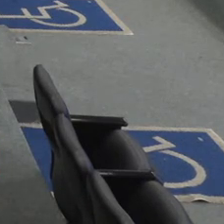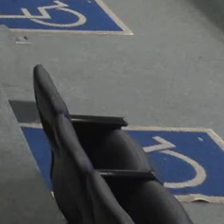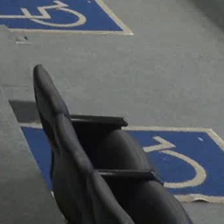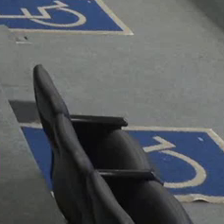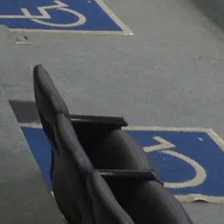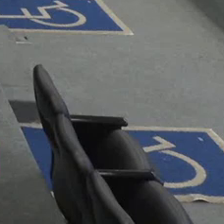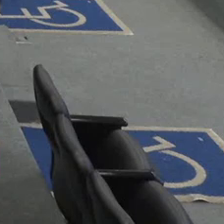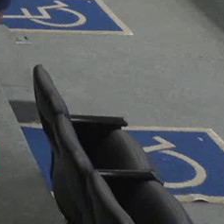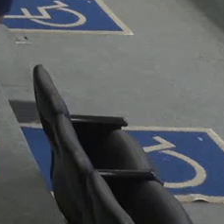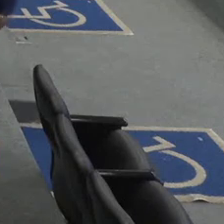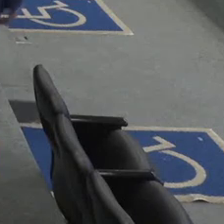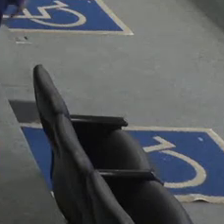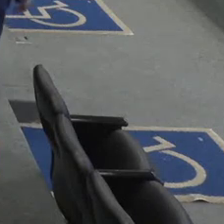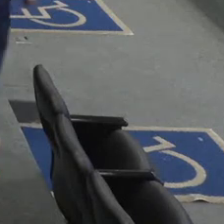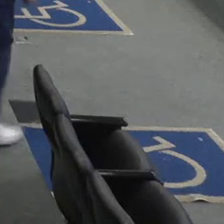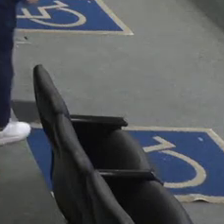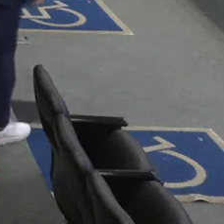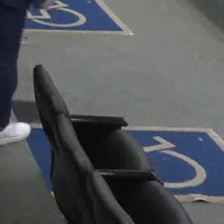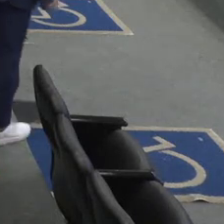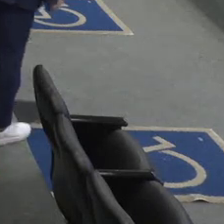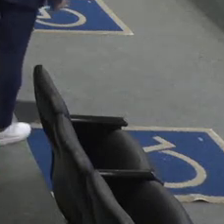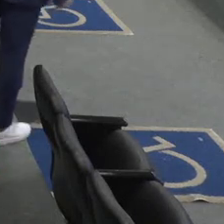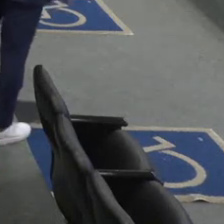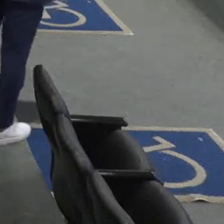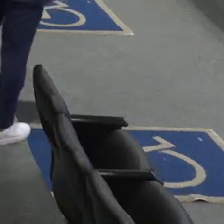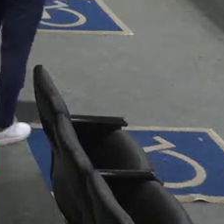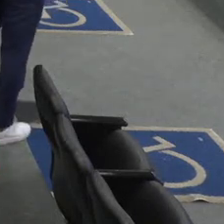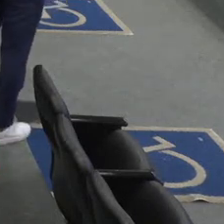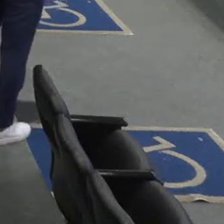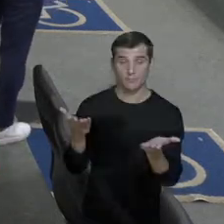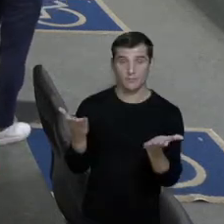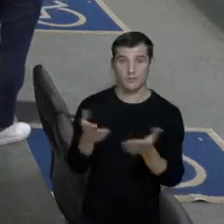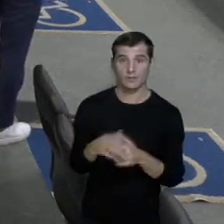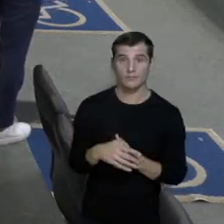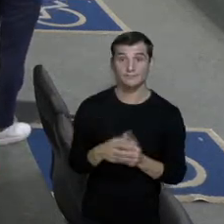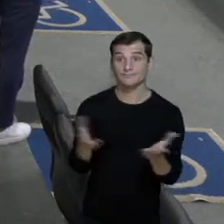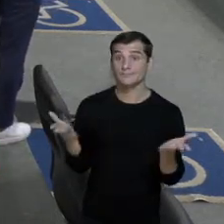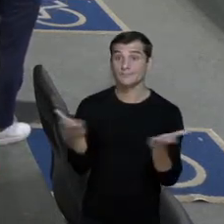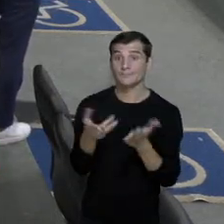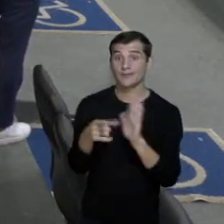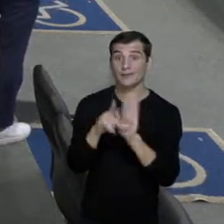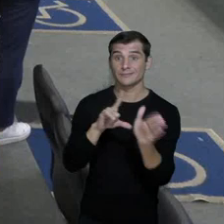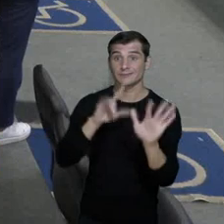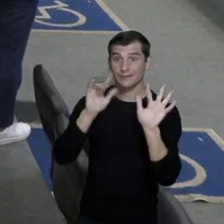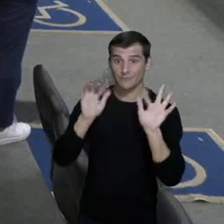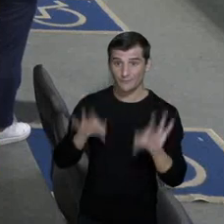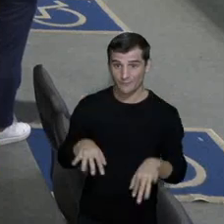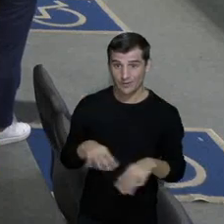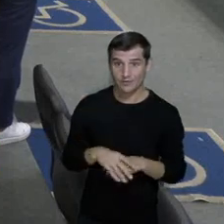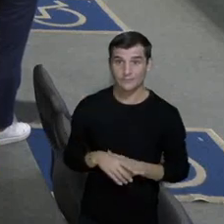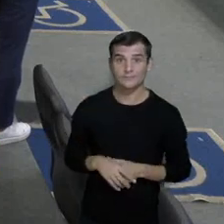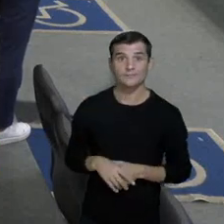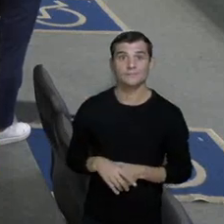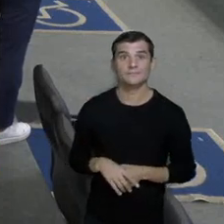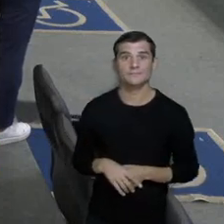fom Obrigado pessoal agora antes de encerrar fazer campanha